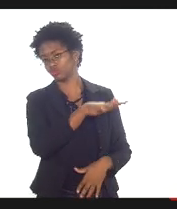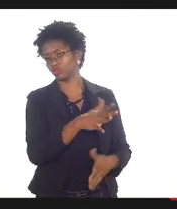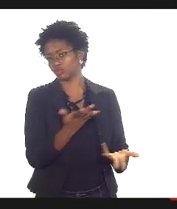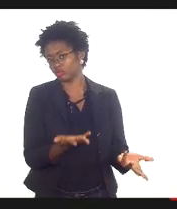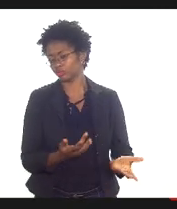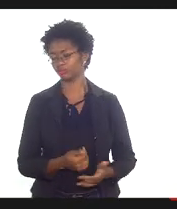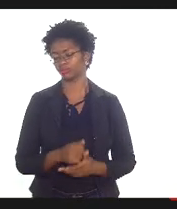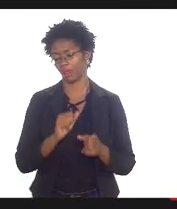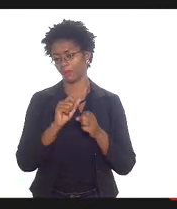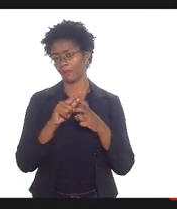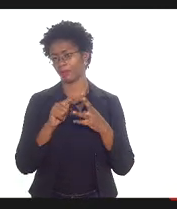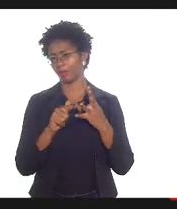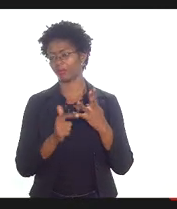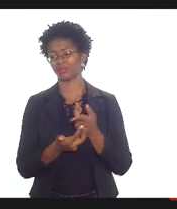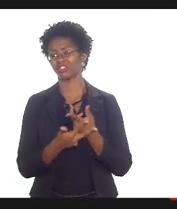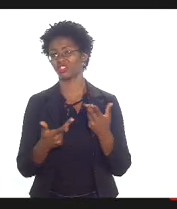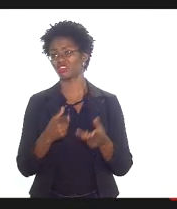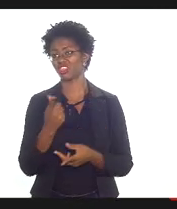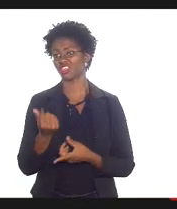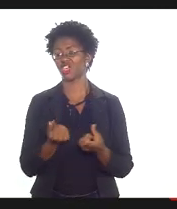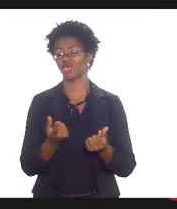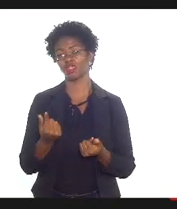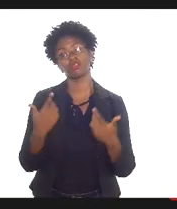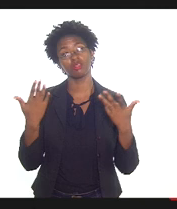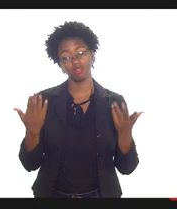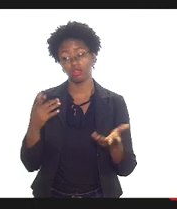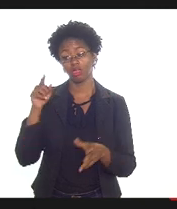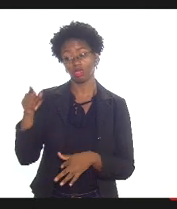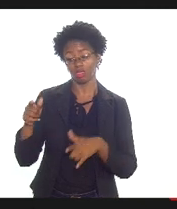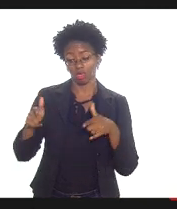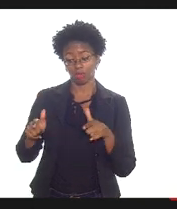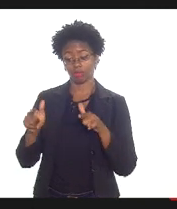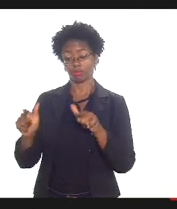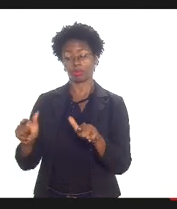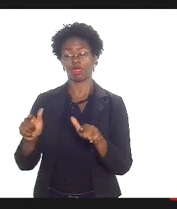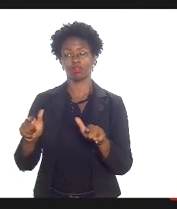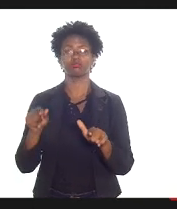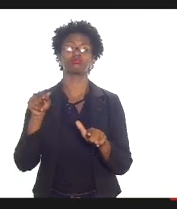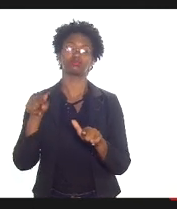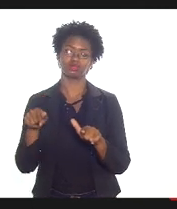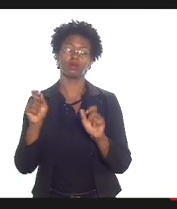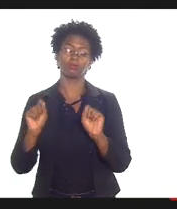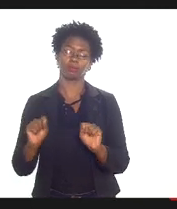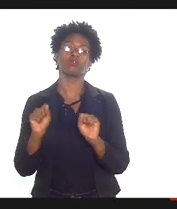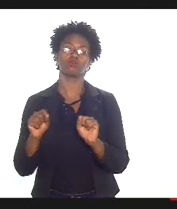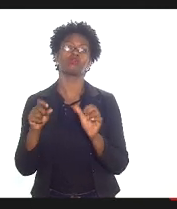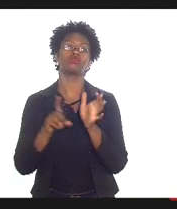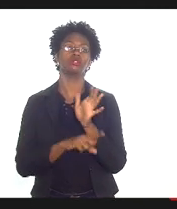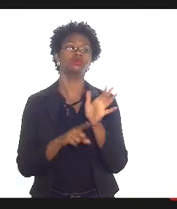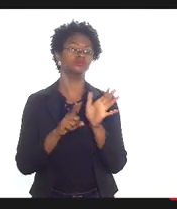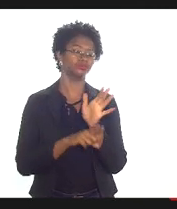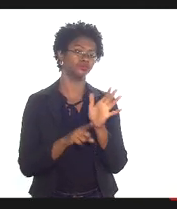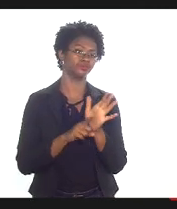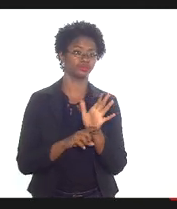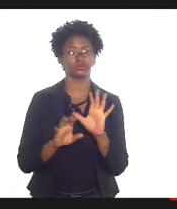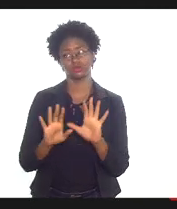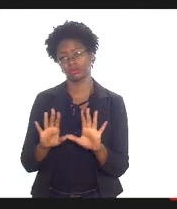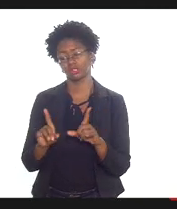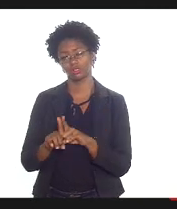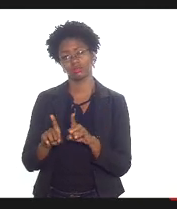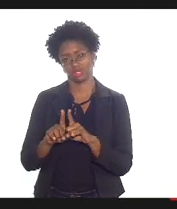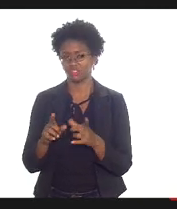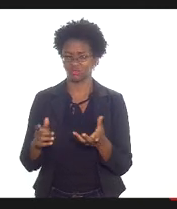etc. Então, essas receitas vão poder ser abatidas, como